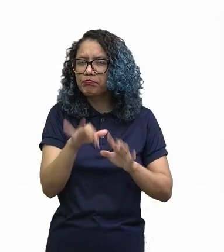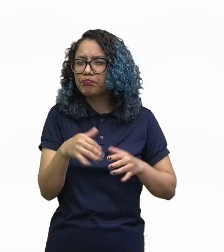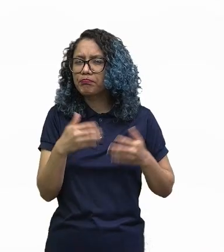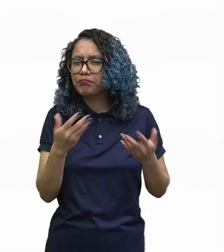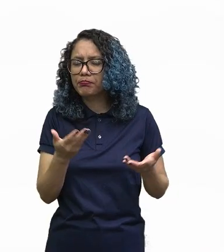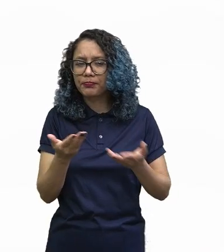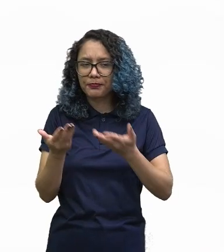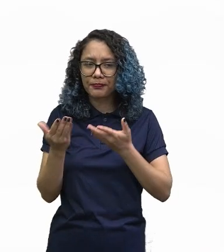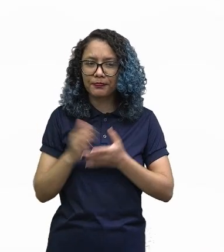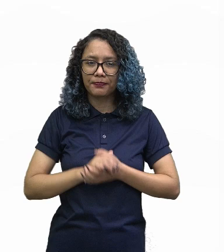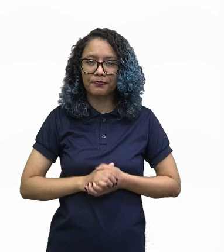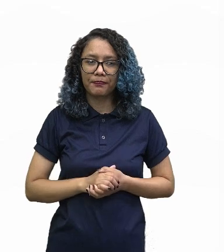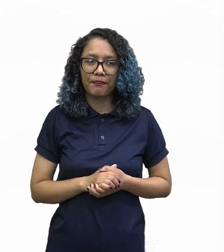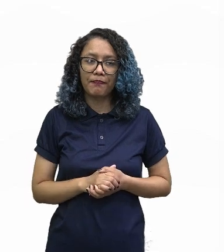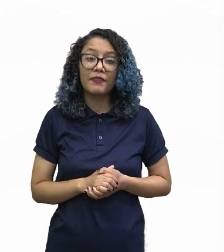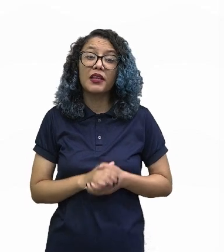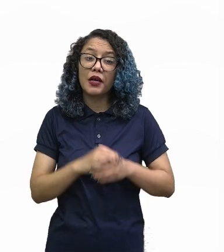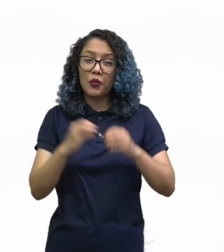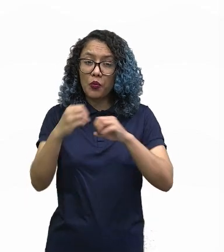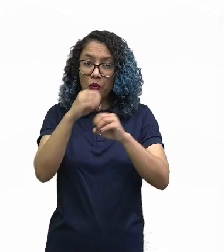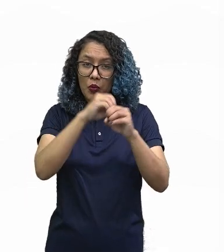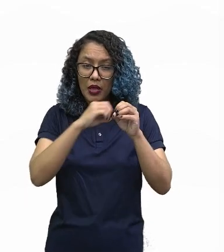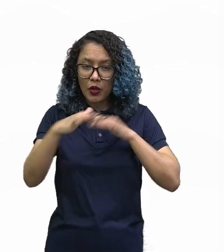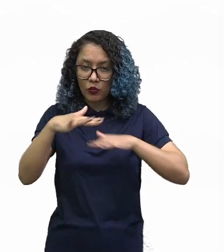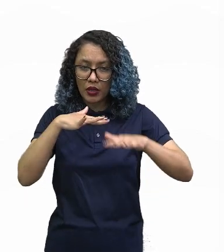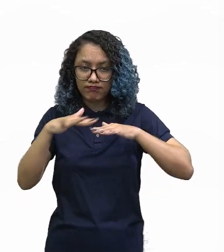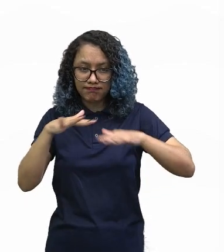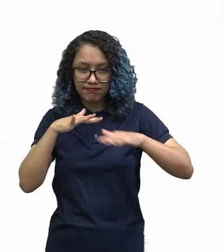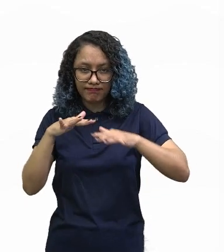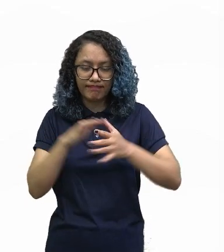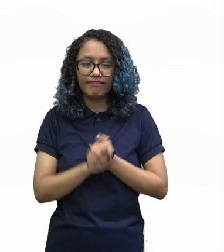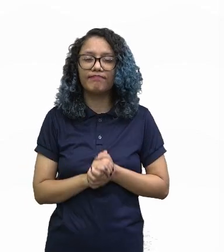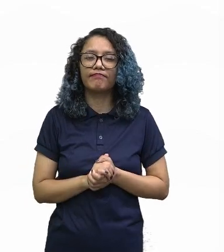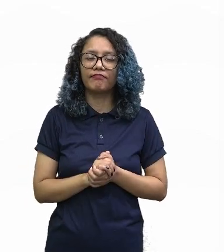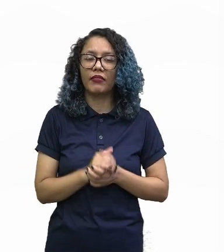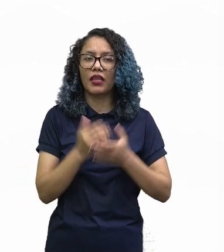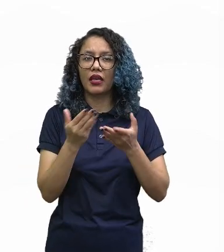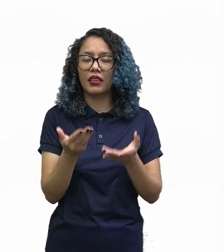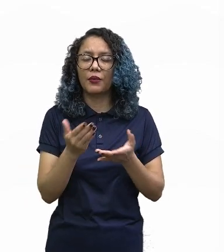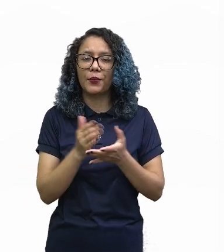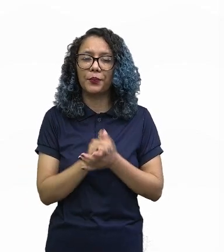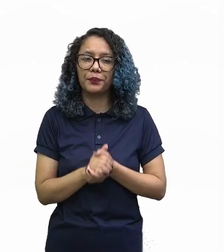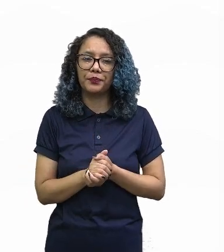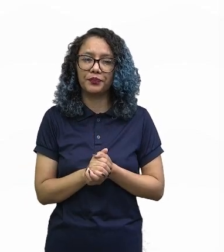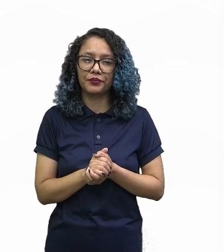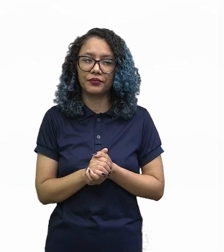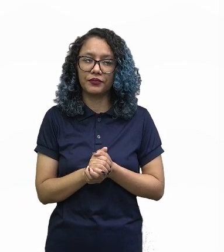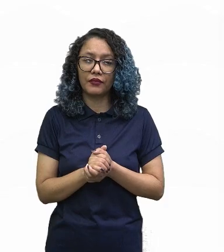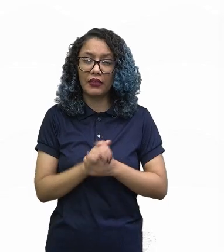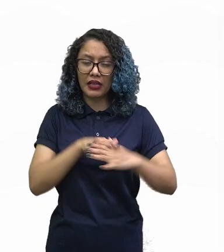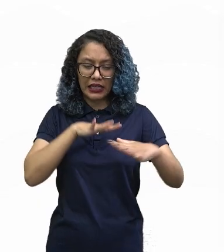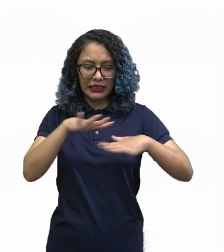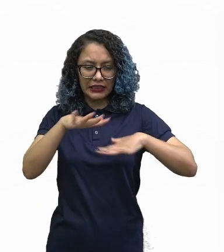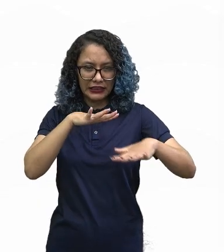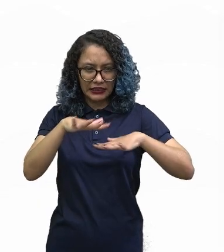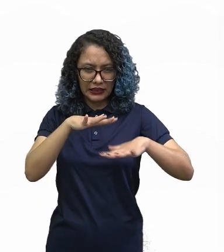lá definir? Agitação molecular. Primeiramente, quando se fala de